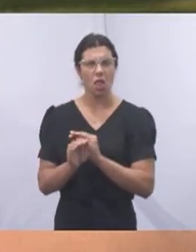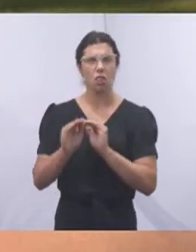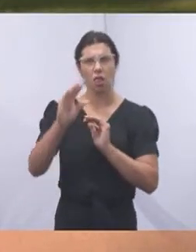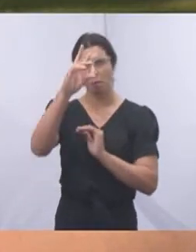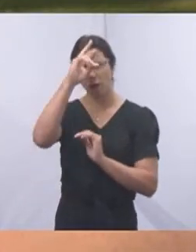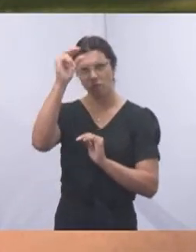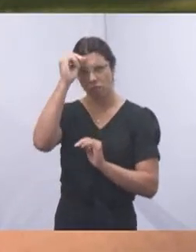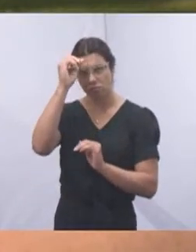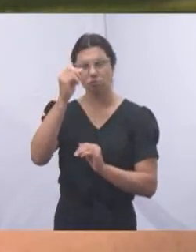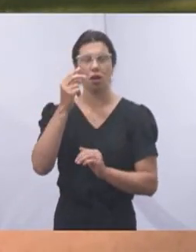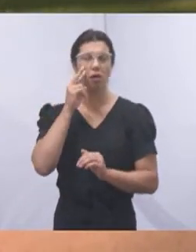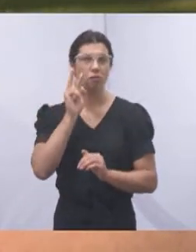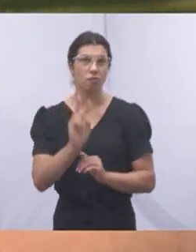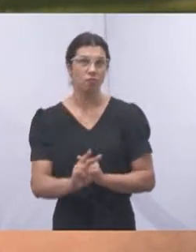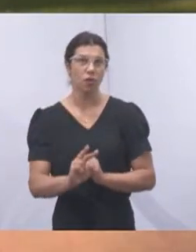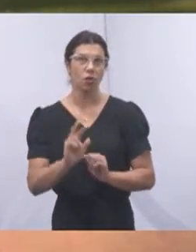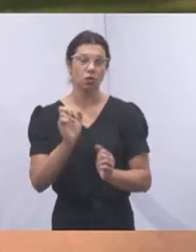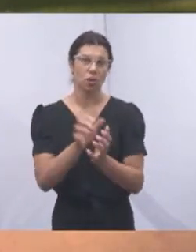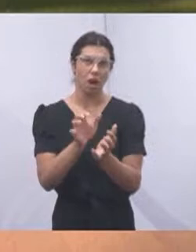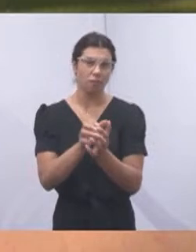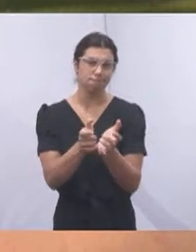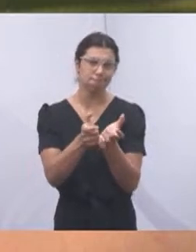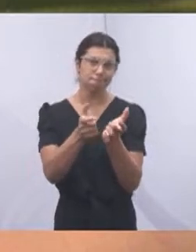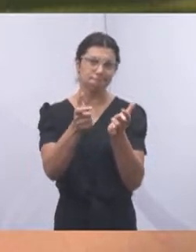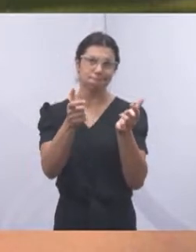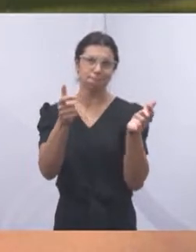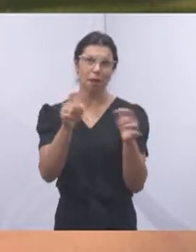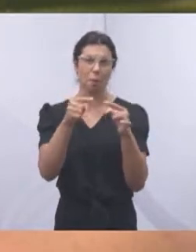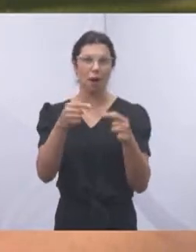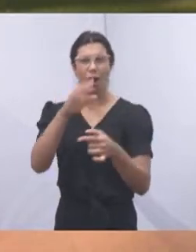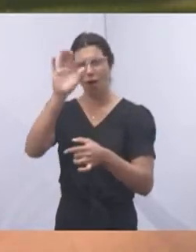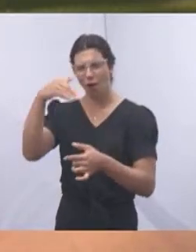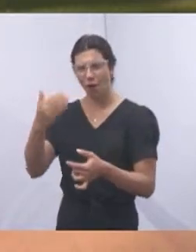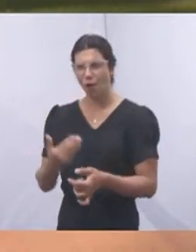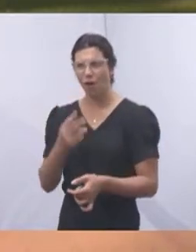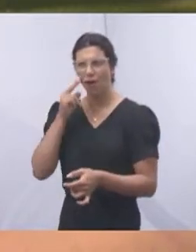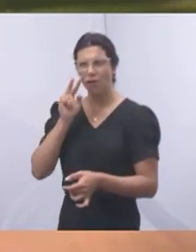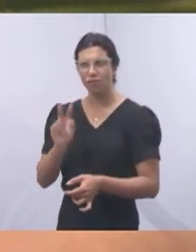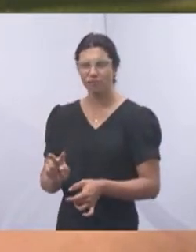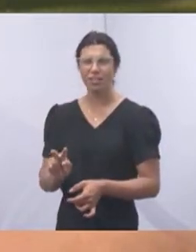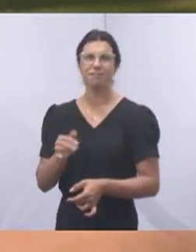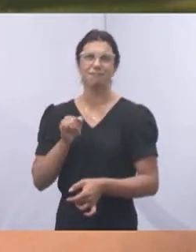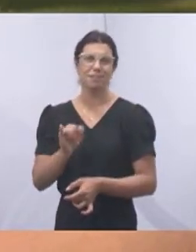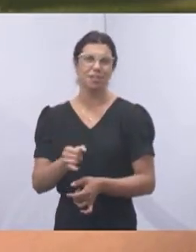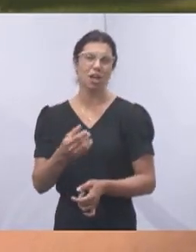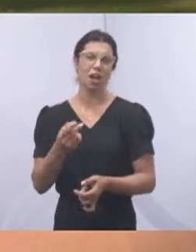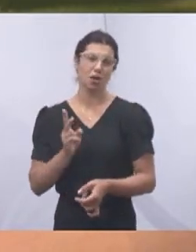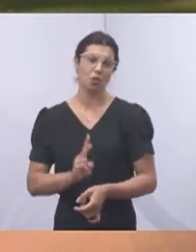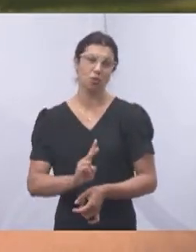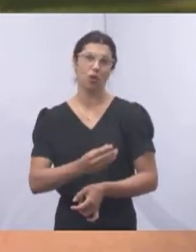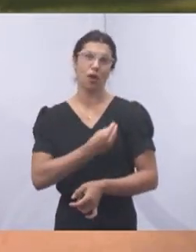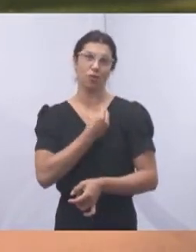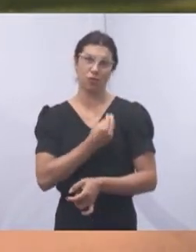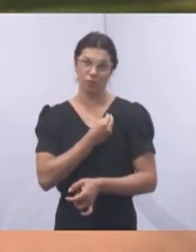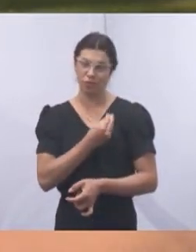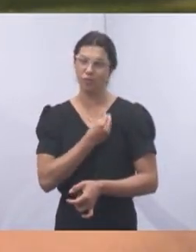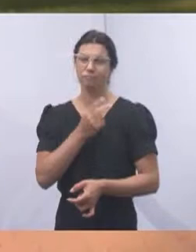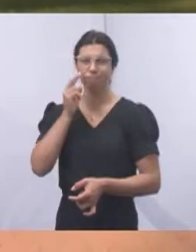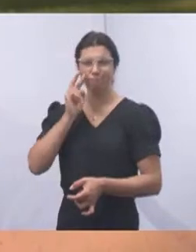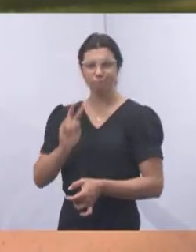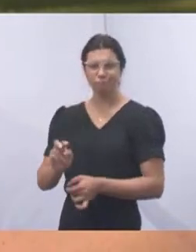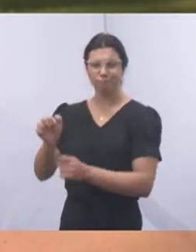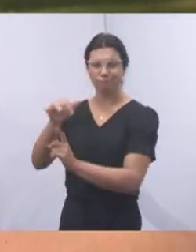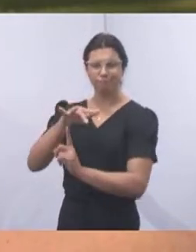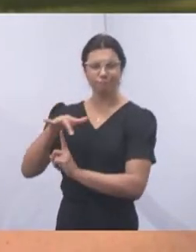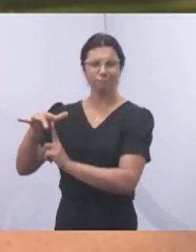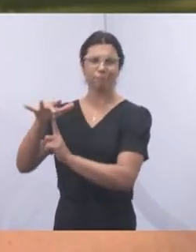a cidade crescer. Mas seria uma honra se ele pudesse ver como foi, o que ele planejou e falou, né? O que